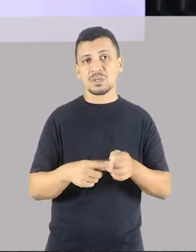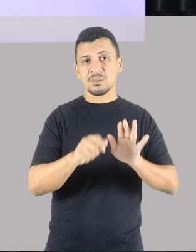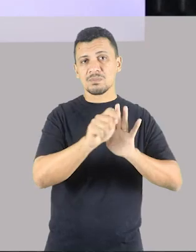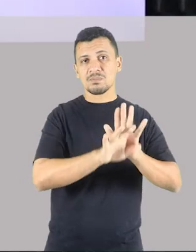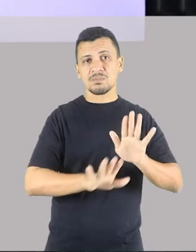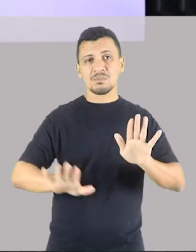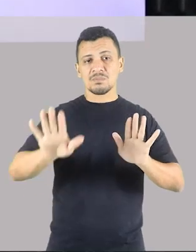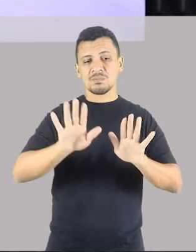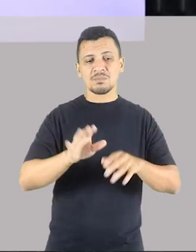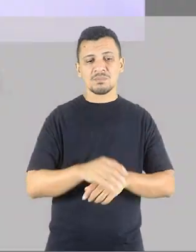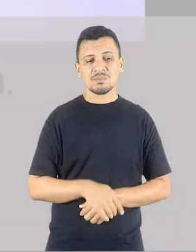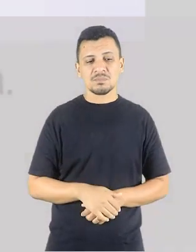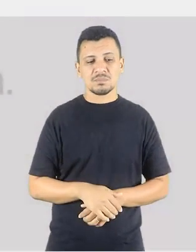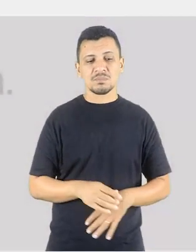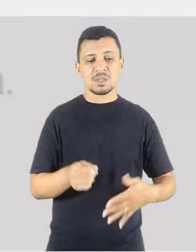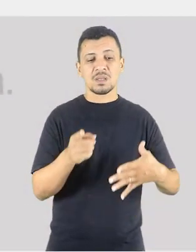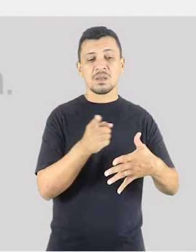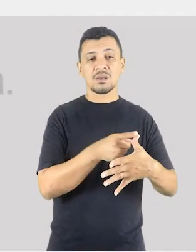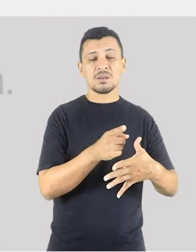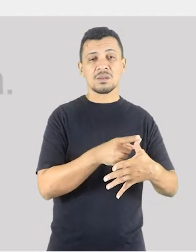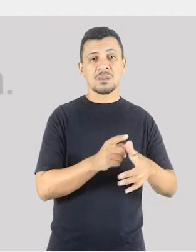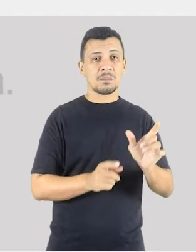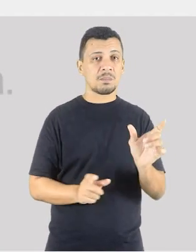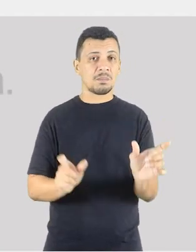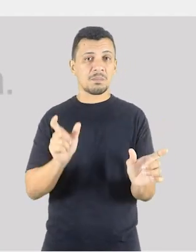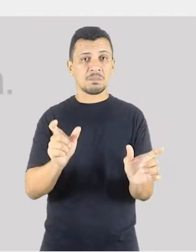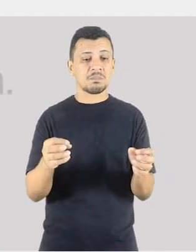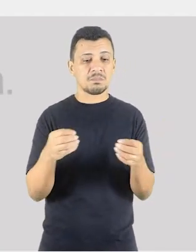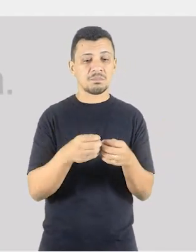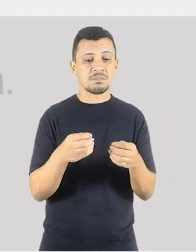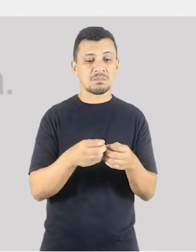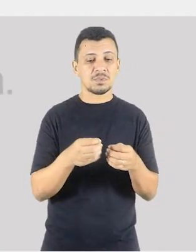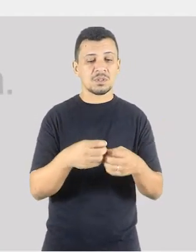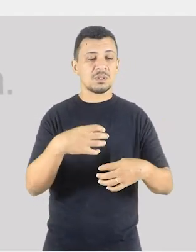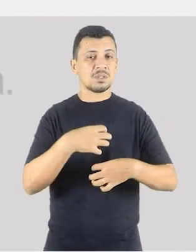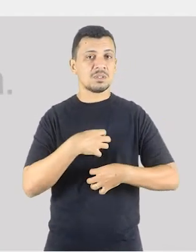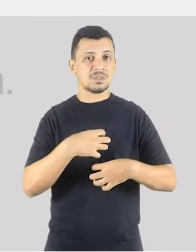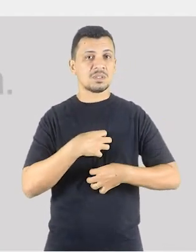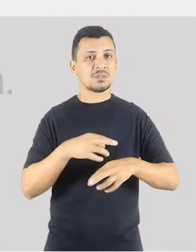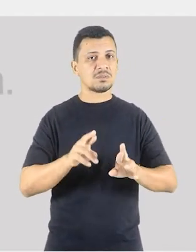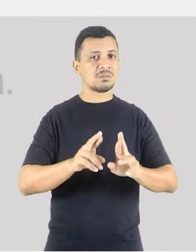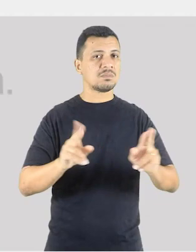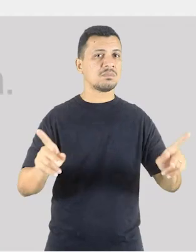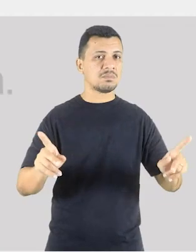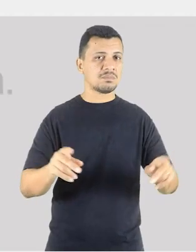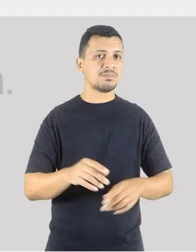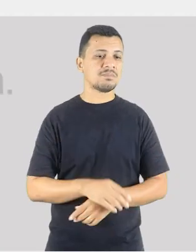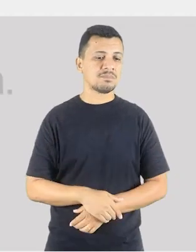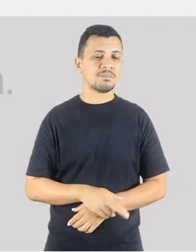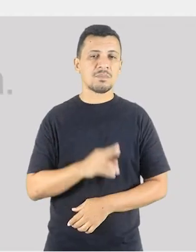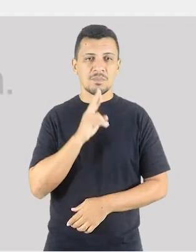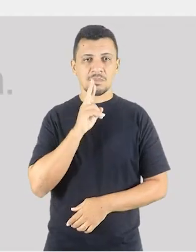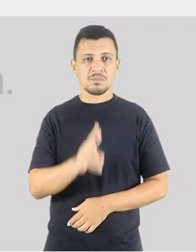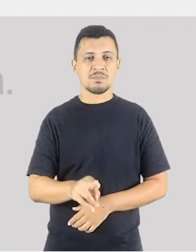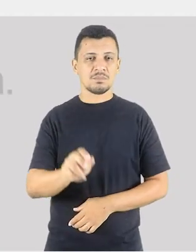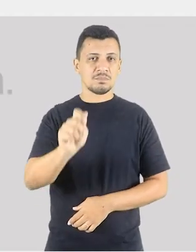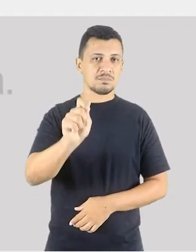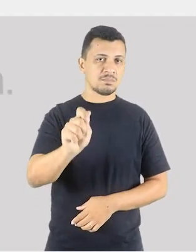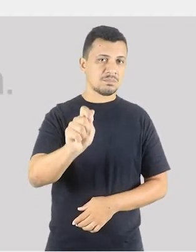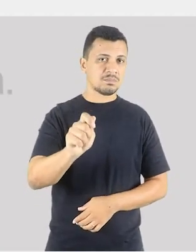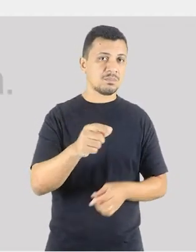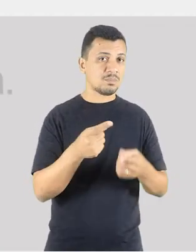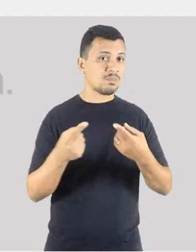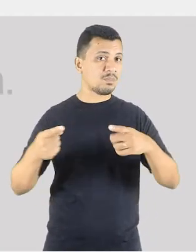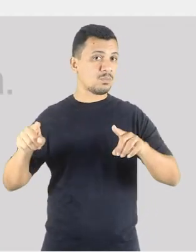E aí parece muito óbvio, né, gente? Aproxima termos que representam sensações distintas, certo? Conforme a gente viu, música